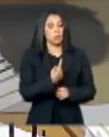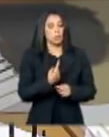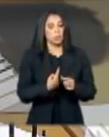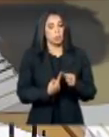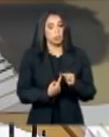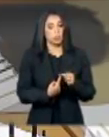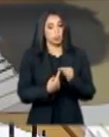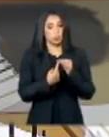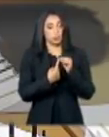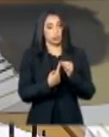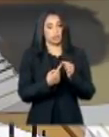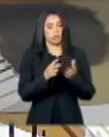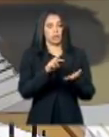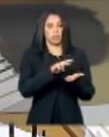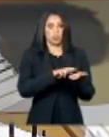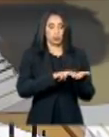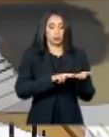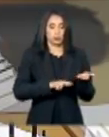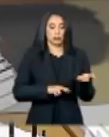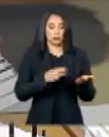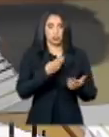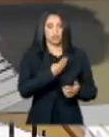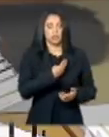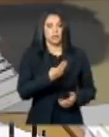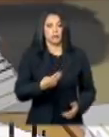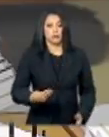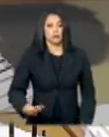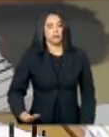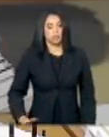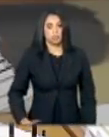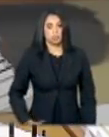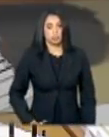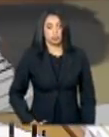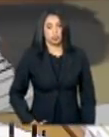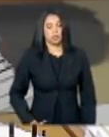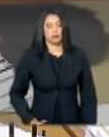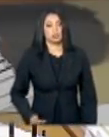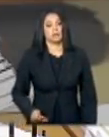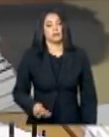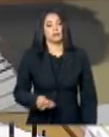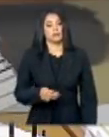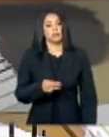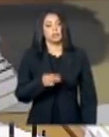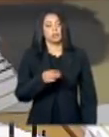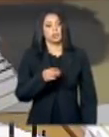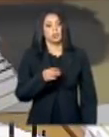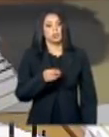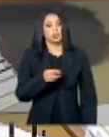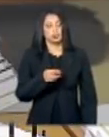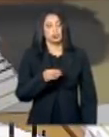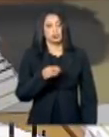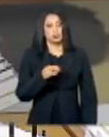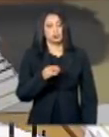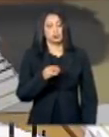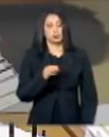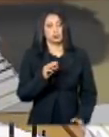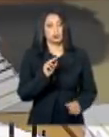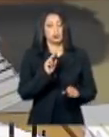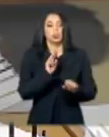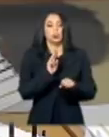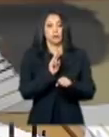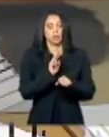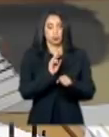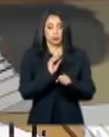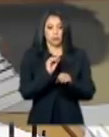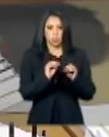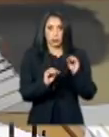relator o ministro cuidadoso ministro cuidadoso magistrado desde a primeira